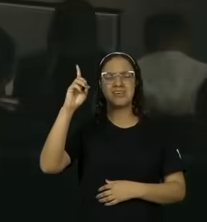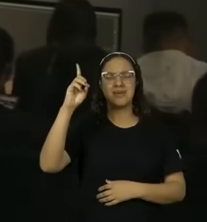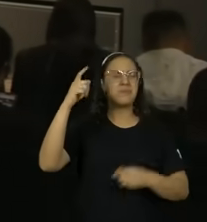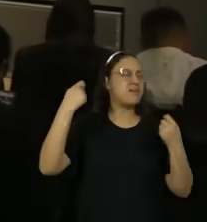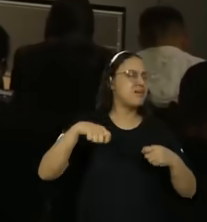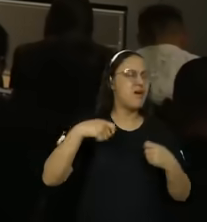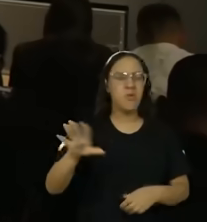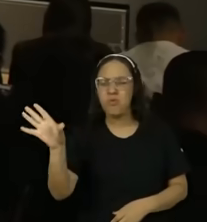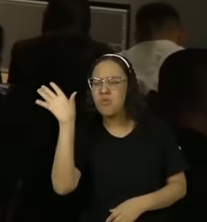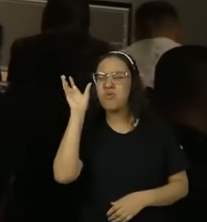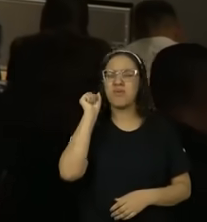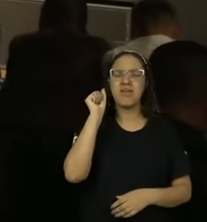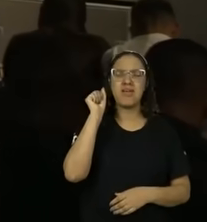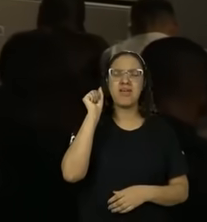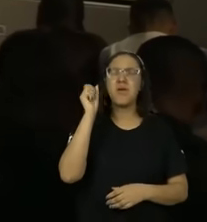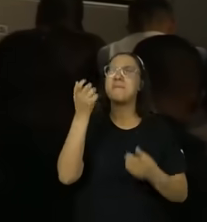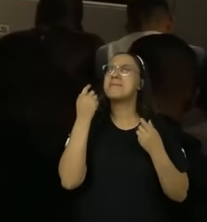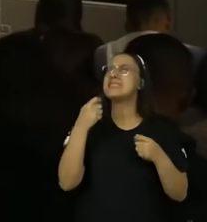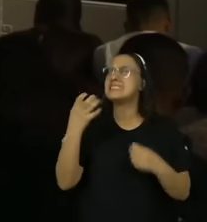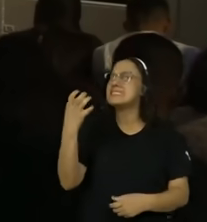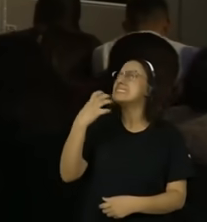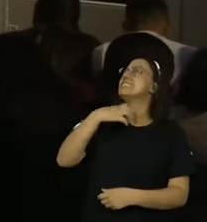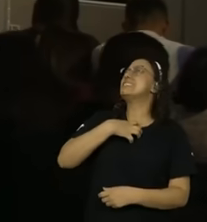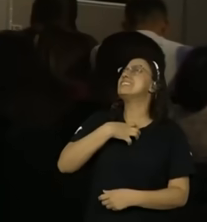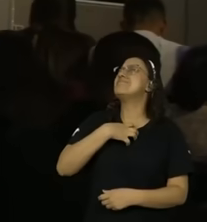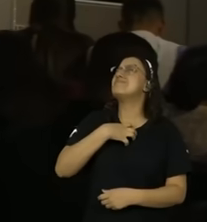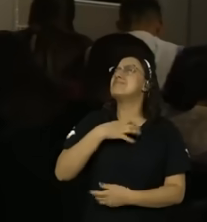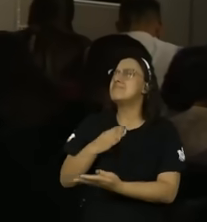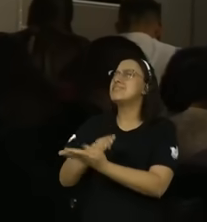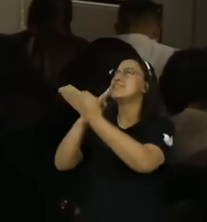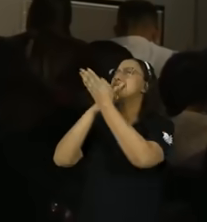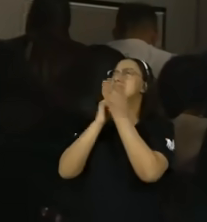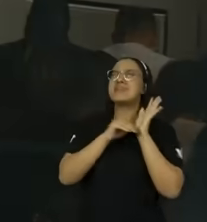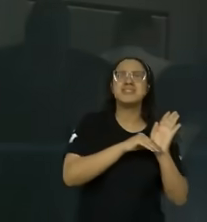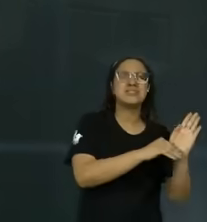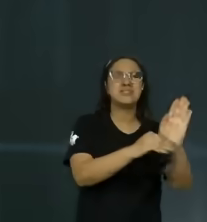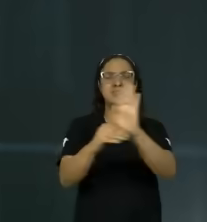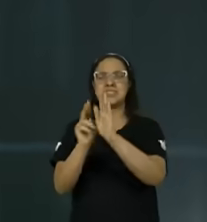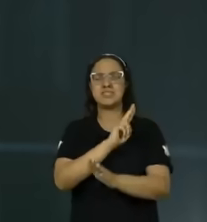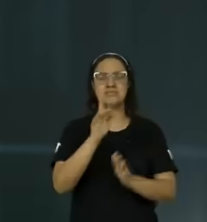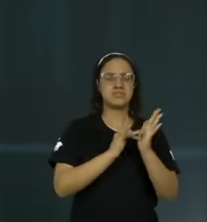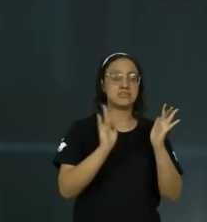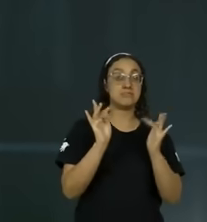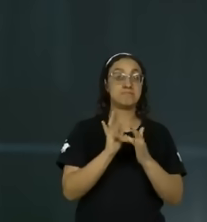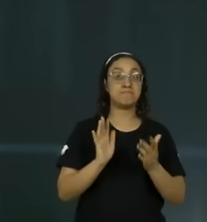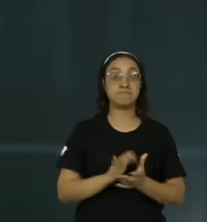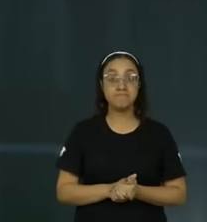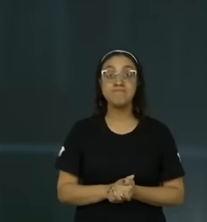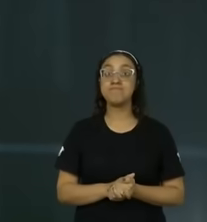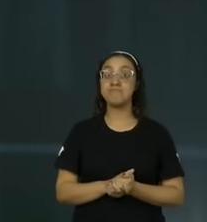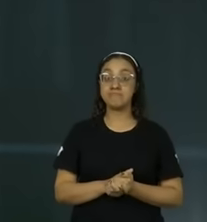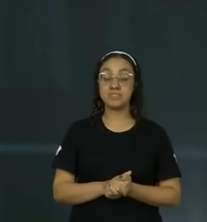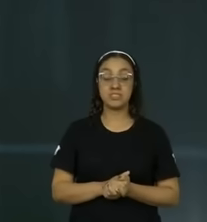ouvir, Pai. Eu preciso caminhar pela palavra. Ajuda-nos, em nome de Jesus. As lágrimas